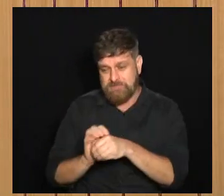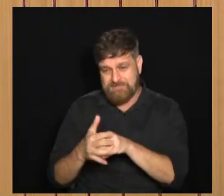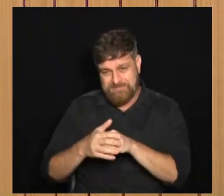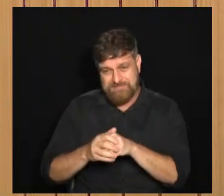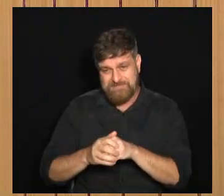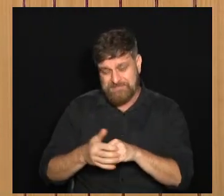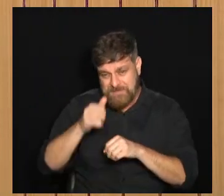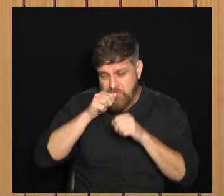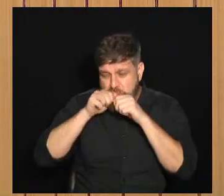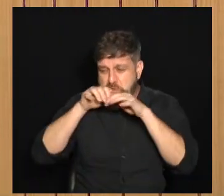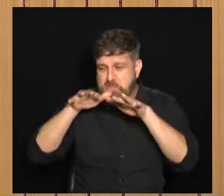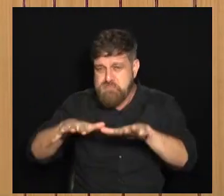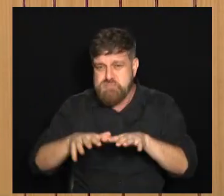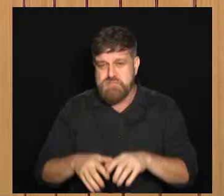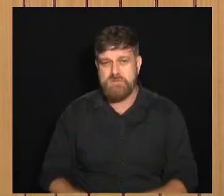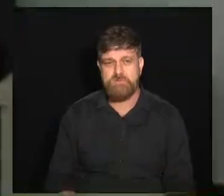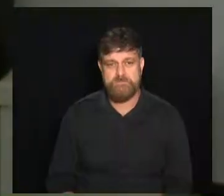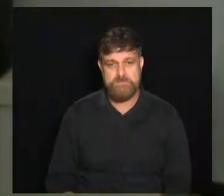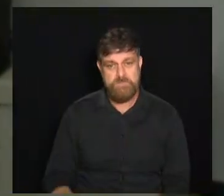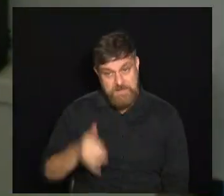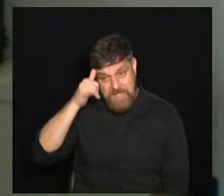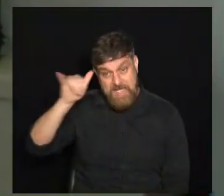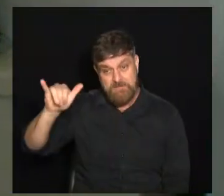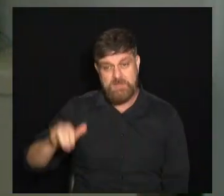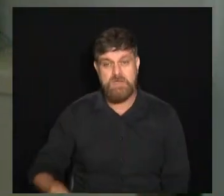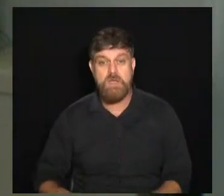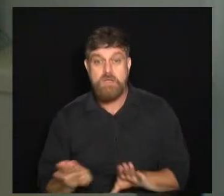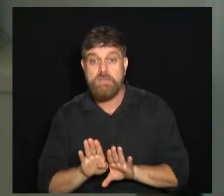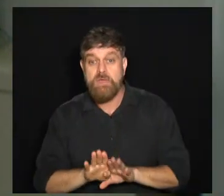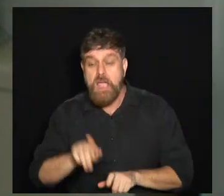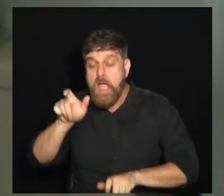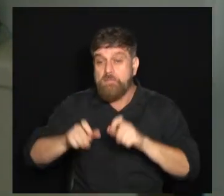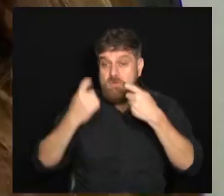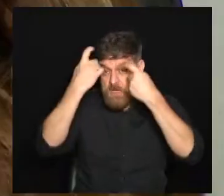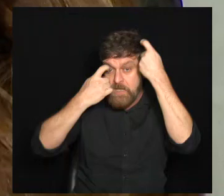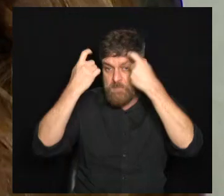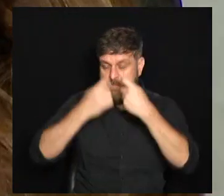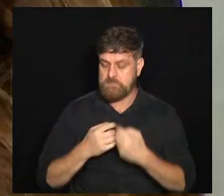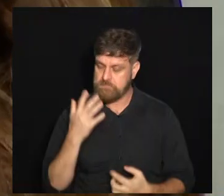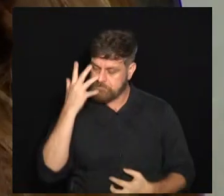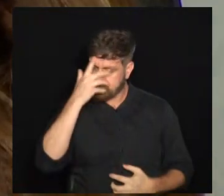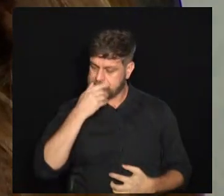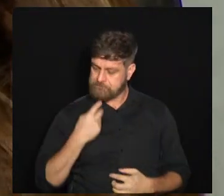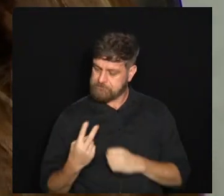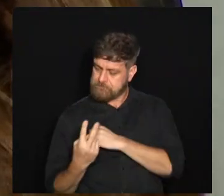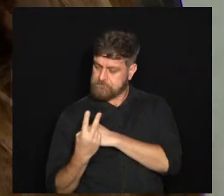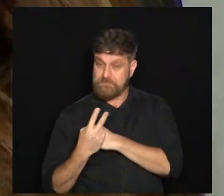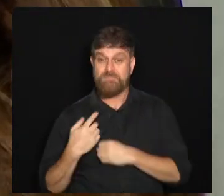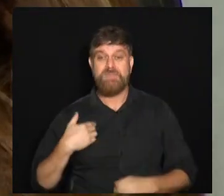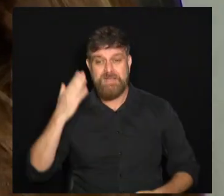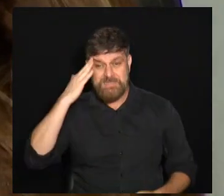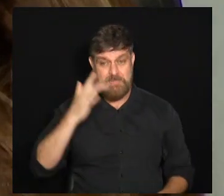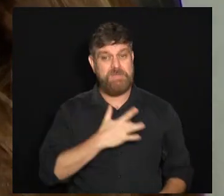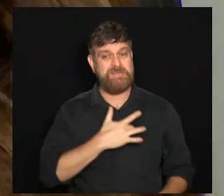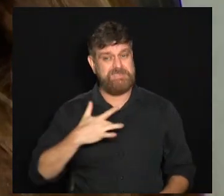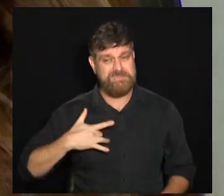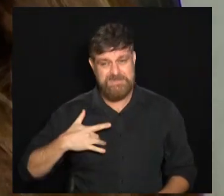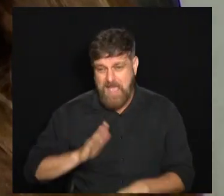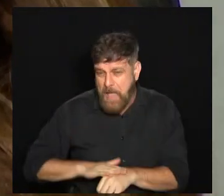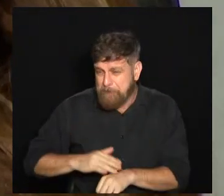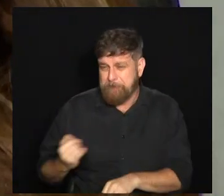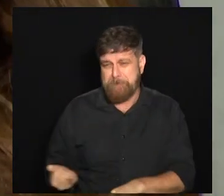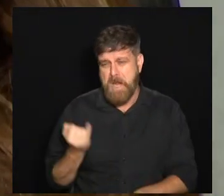pessoa contaminada passar para outra pessoa. Quem se preocupa com a beleza sabe que as medidas com a saúde são mais